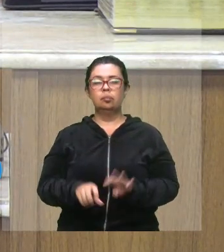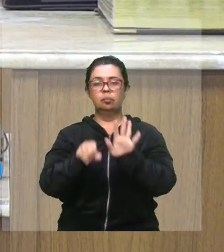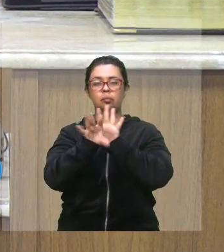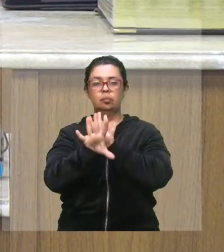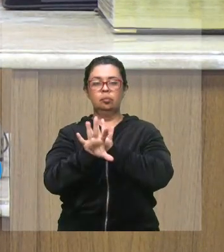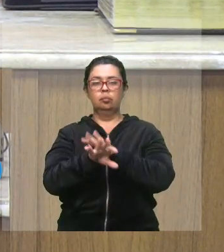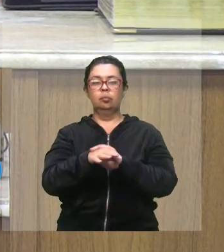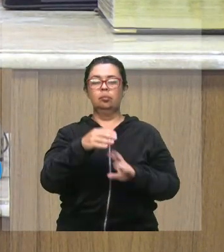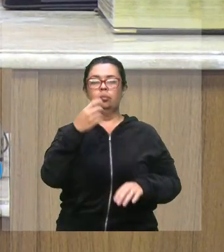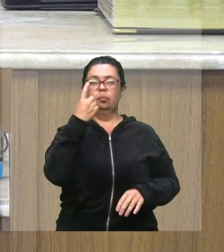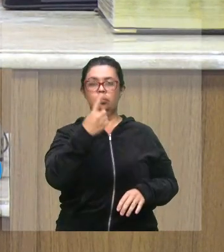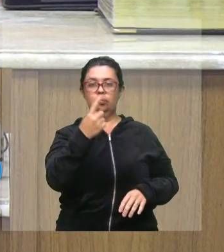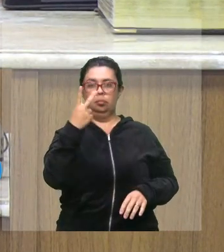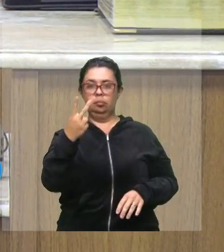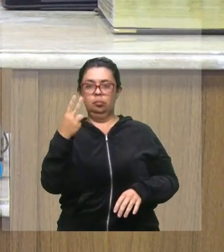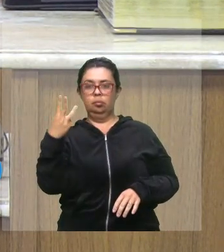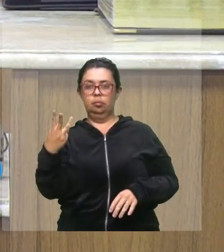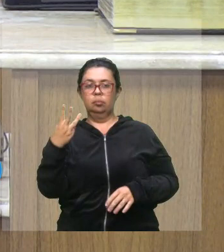número